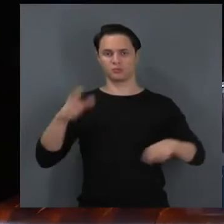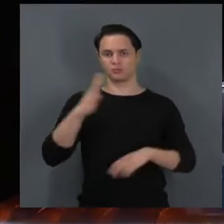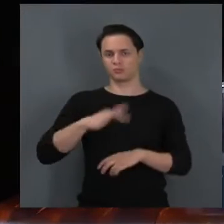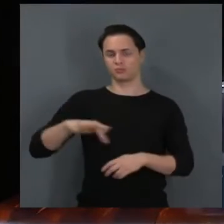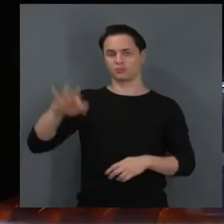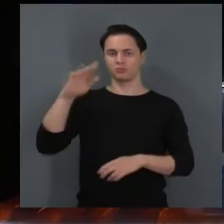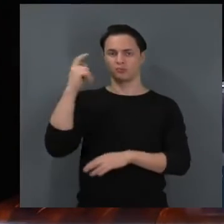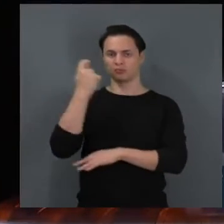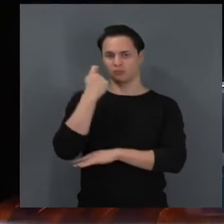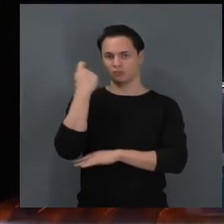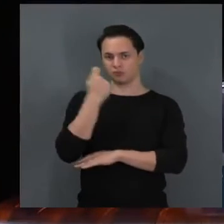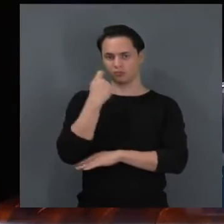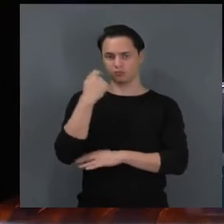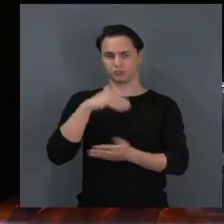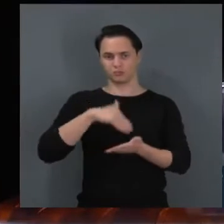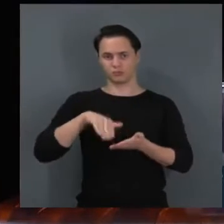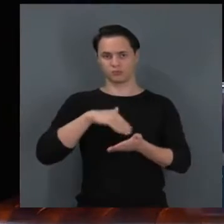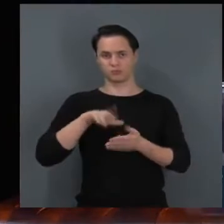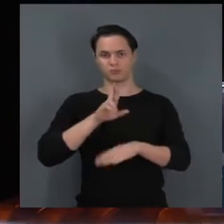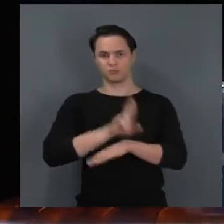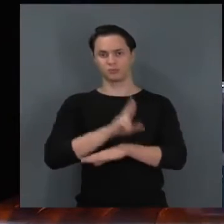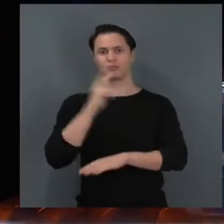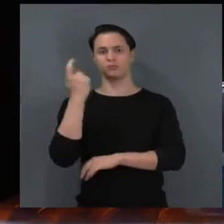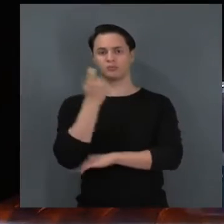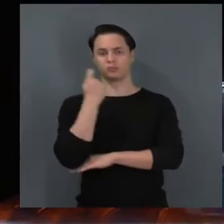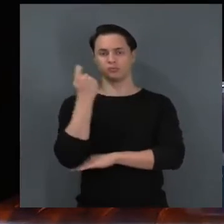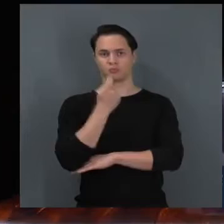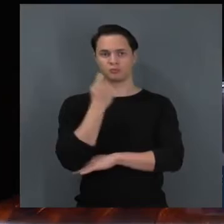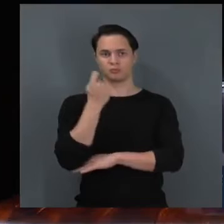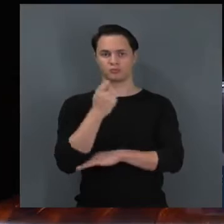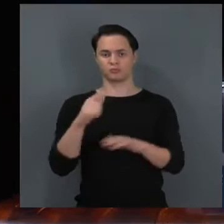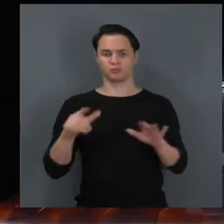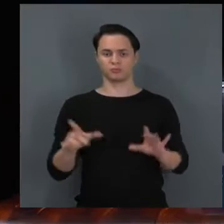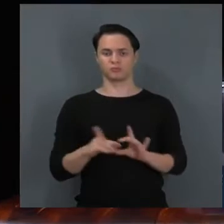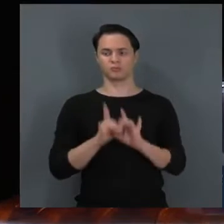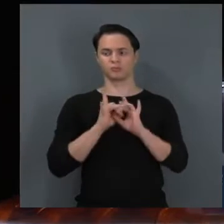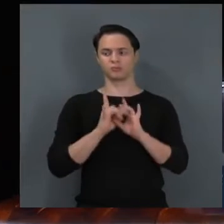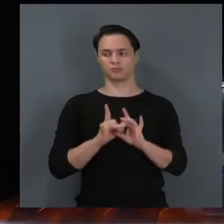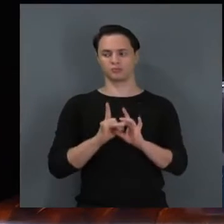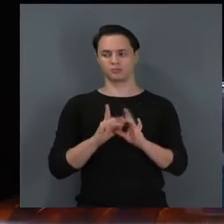Gaúcha, Escritório da Representação do Rio Grande do Sul, estão unidos